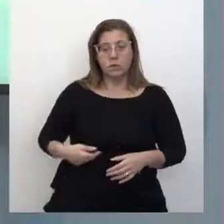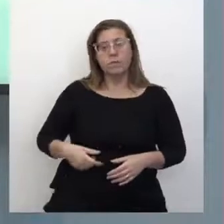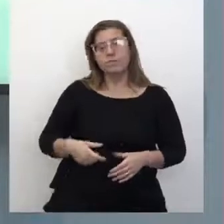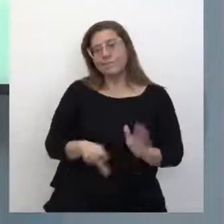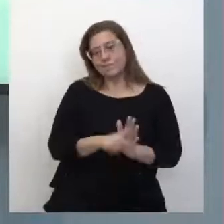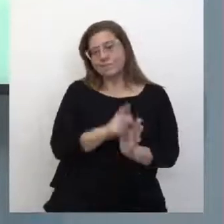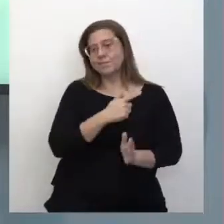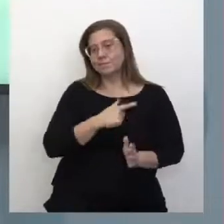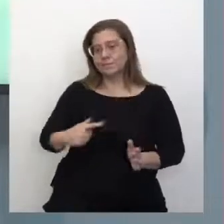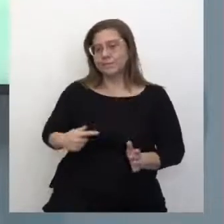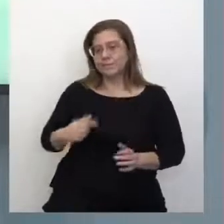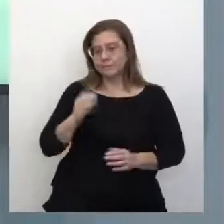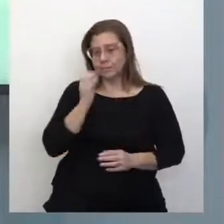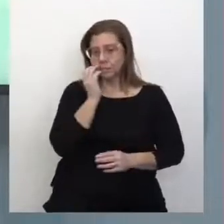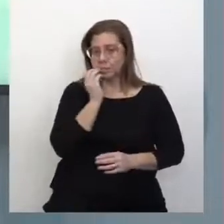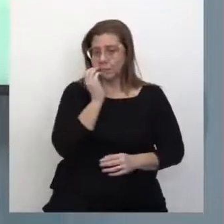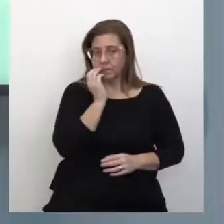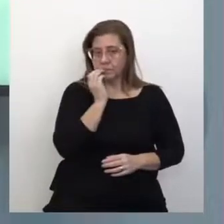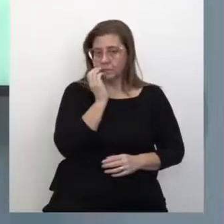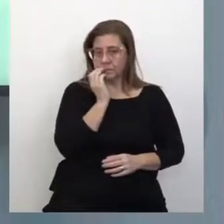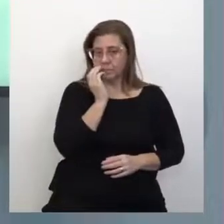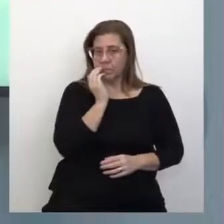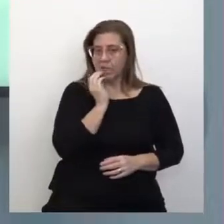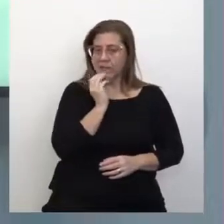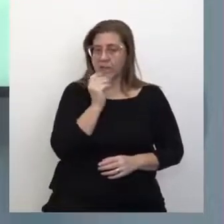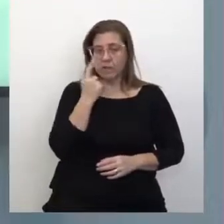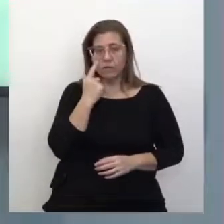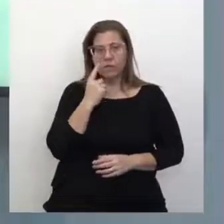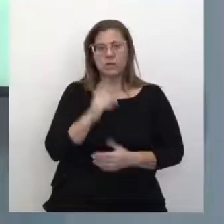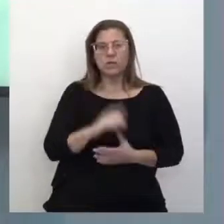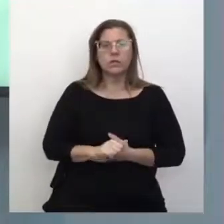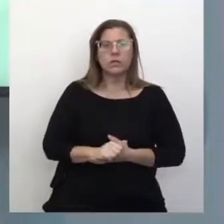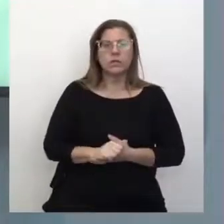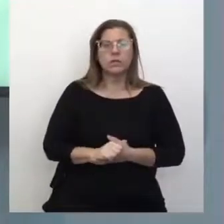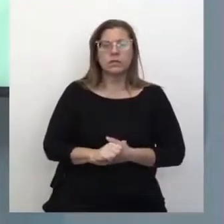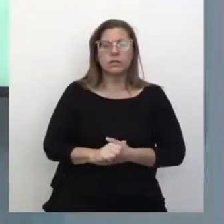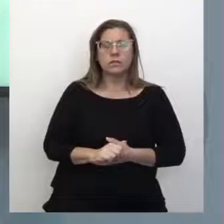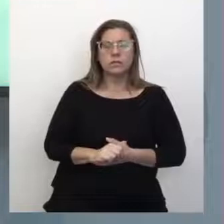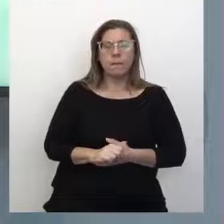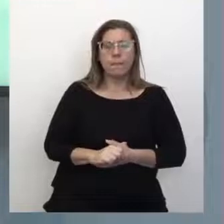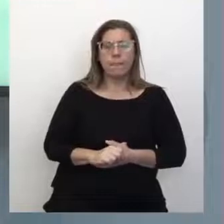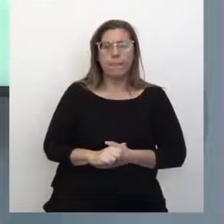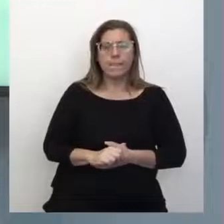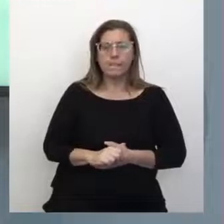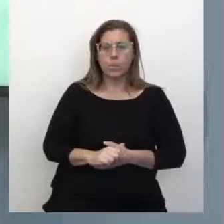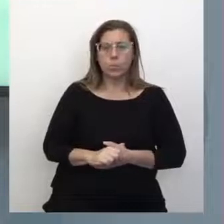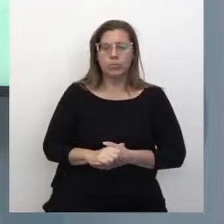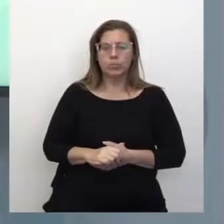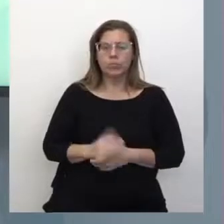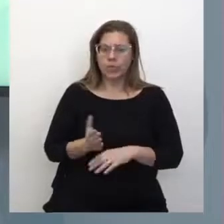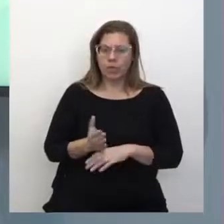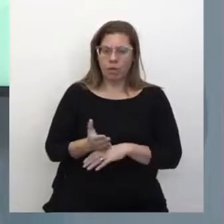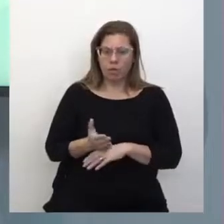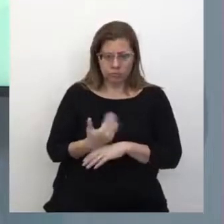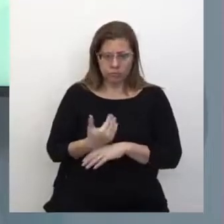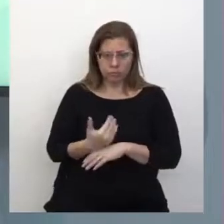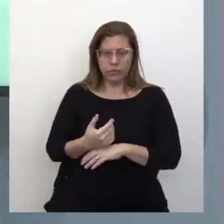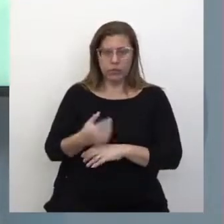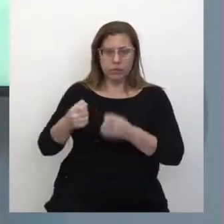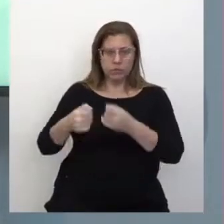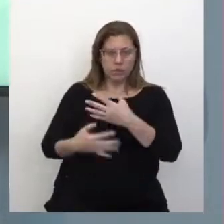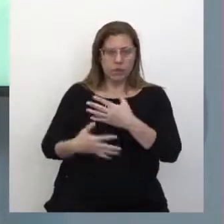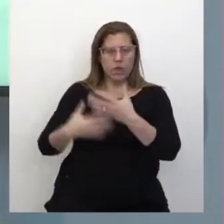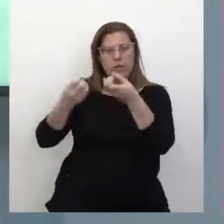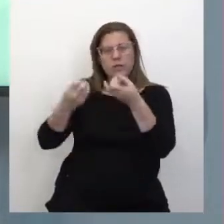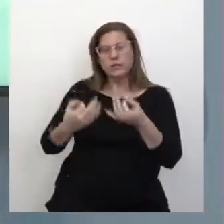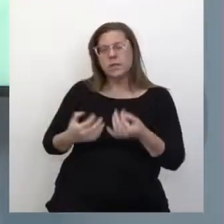governamental, certo? Então, vamos lá. Agora, aqui, né, Antes da gente entrar nessa interação pelo chat, eu vou explicar